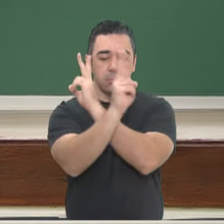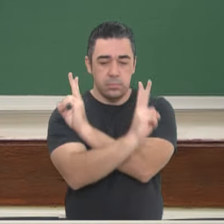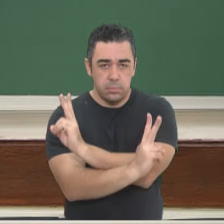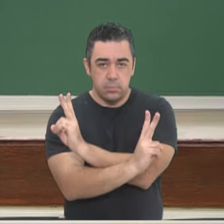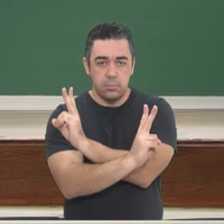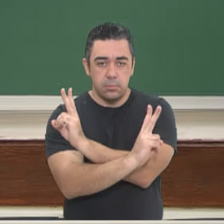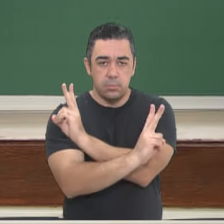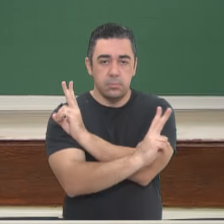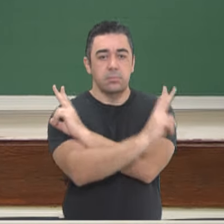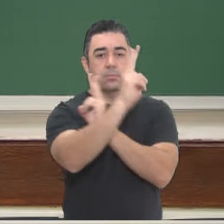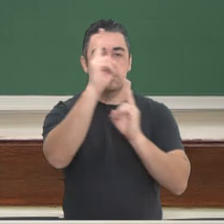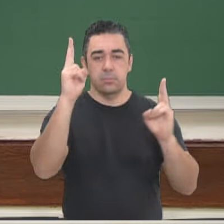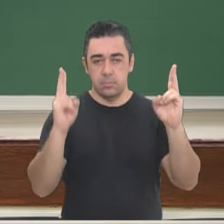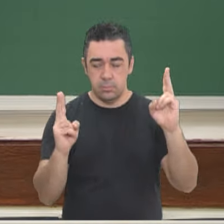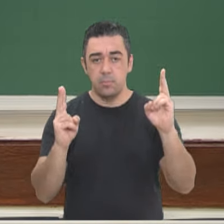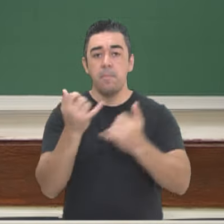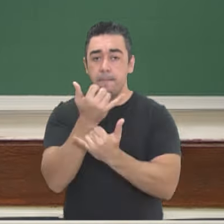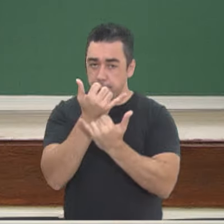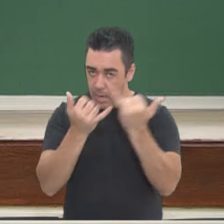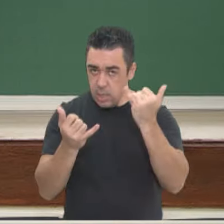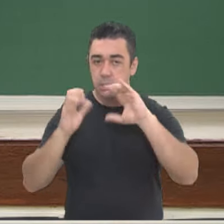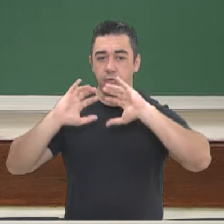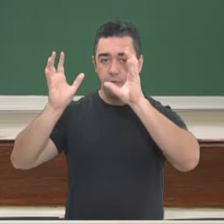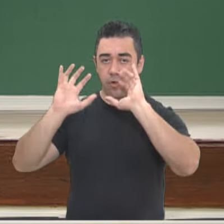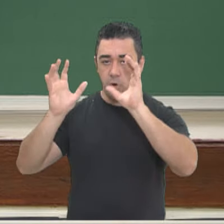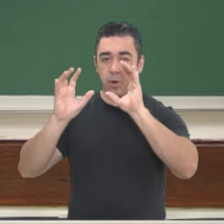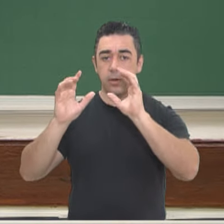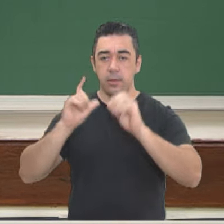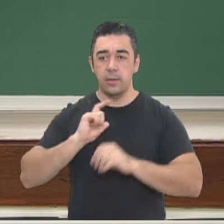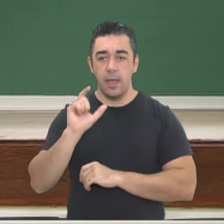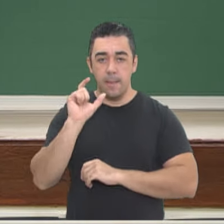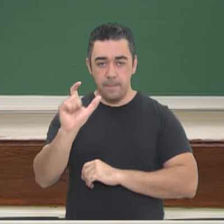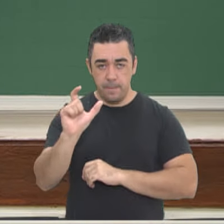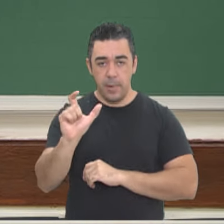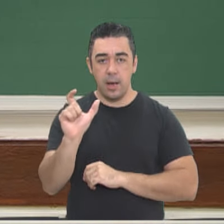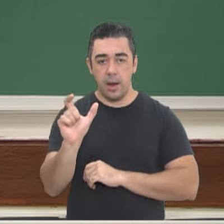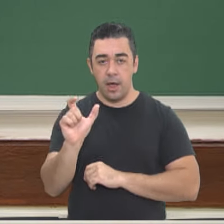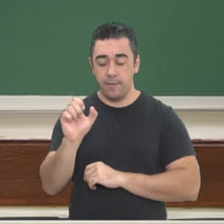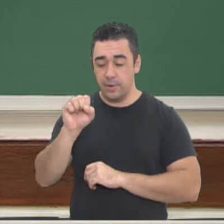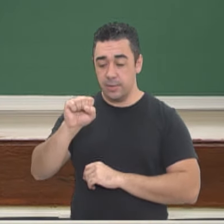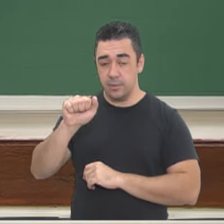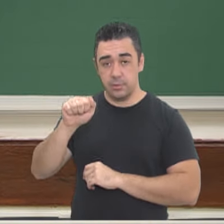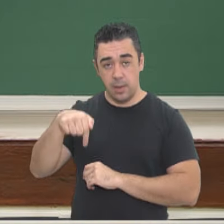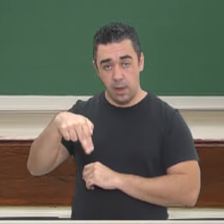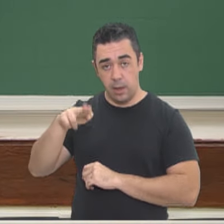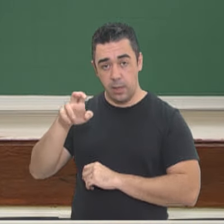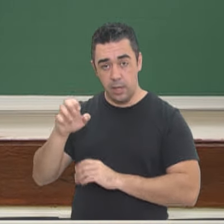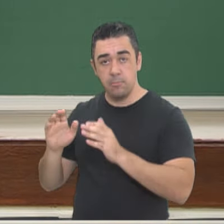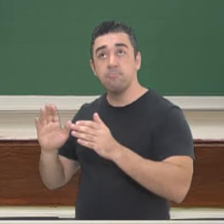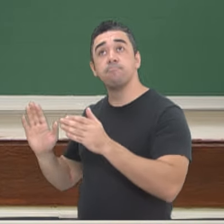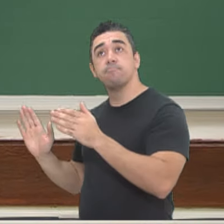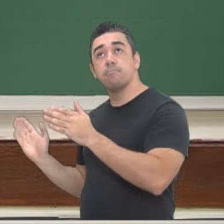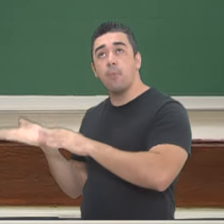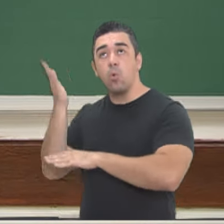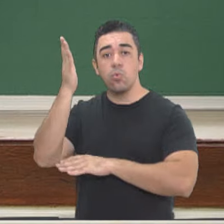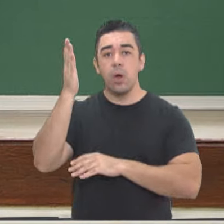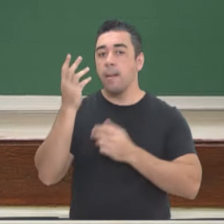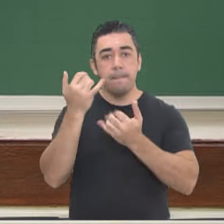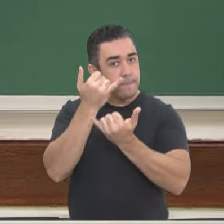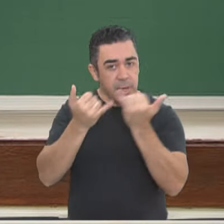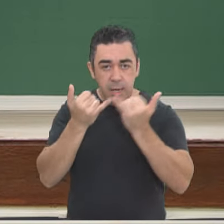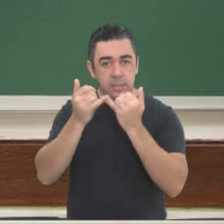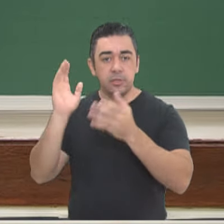muito diferente do vôlei, né? Tem até a palavra saque, né? Ponto, muito semelhante ao